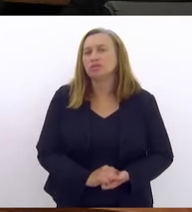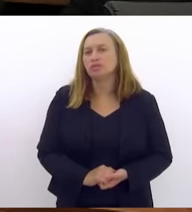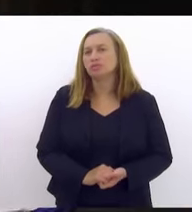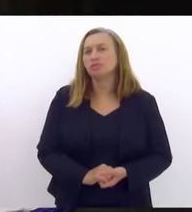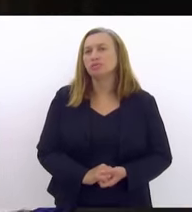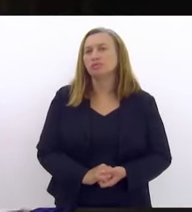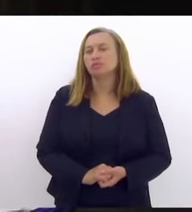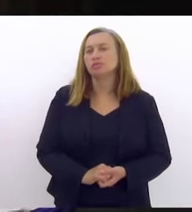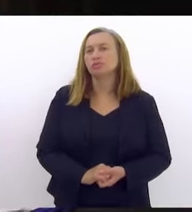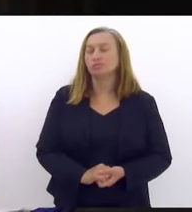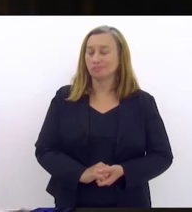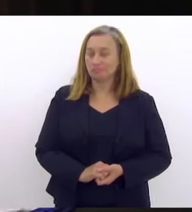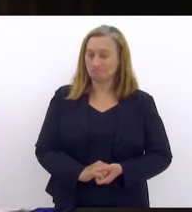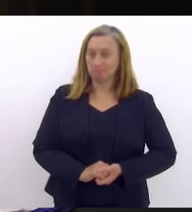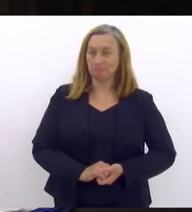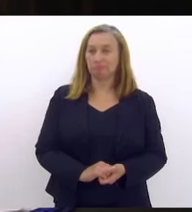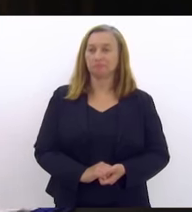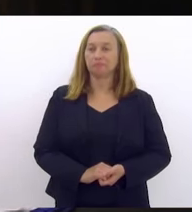Gente,